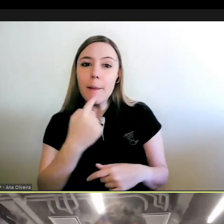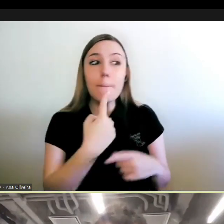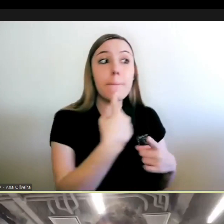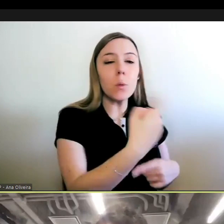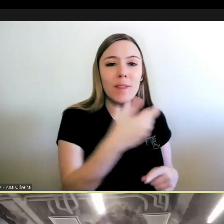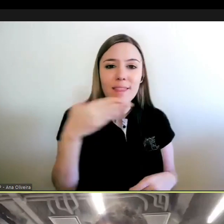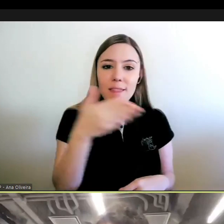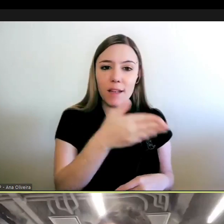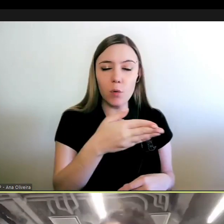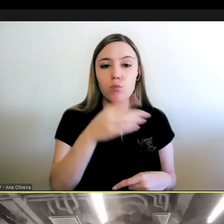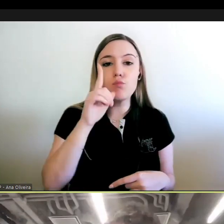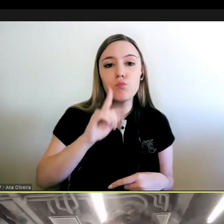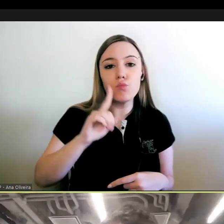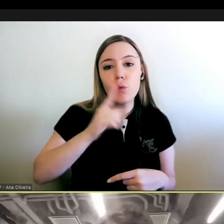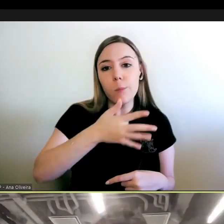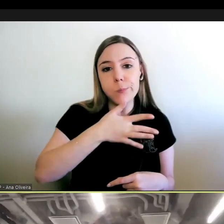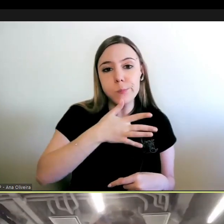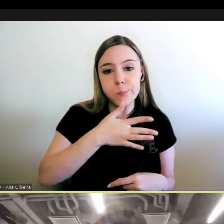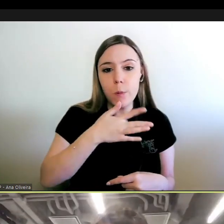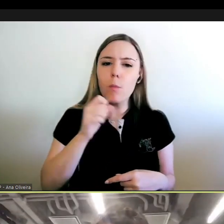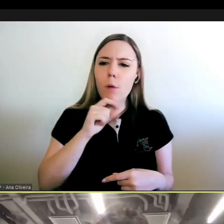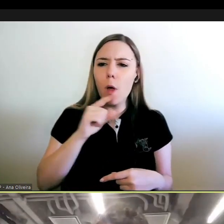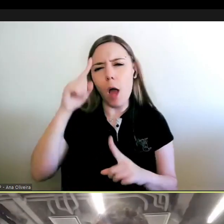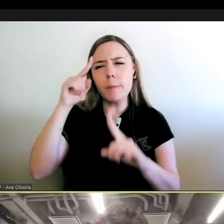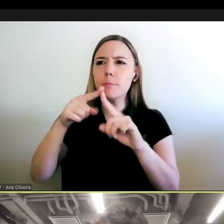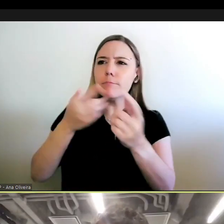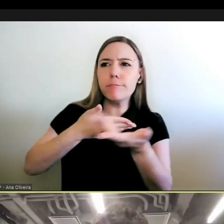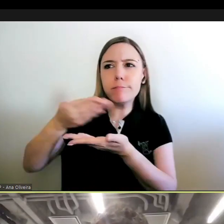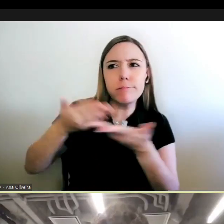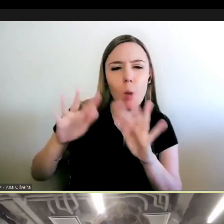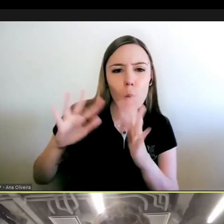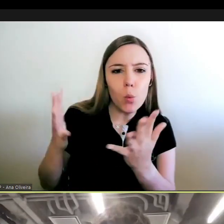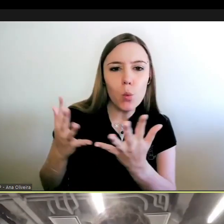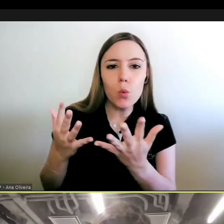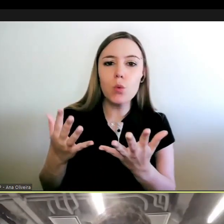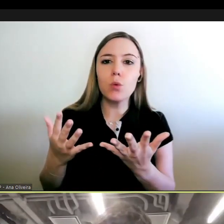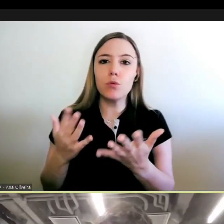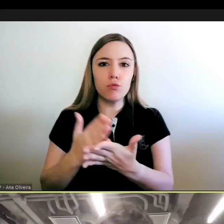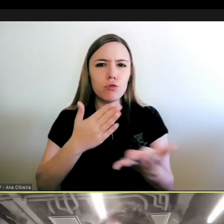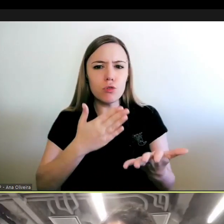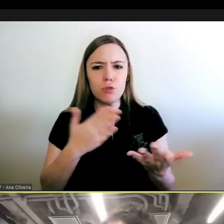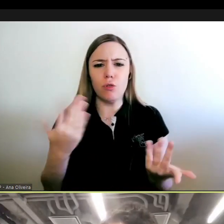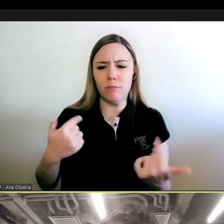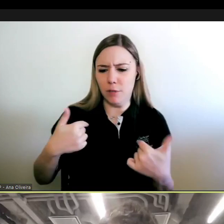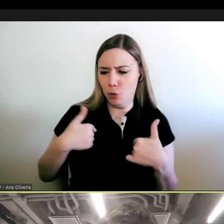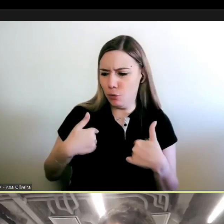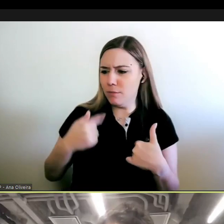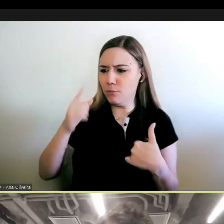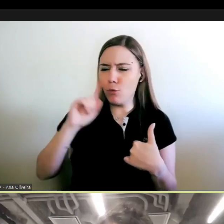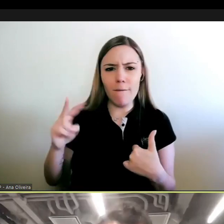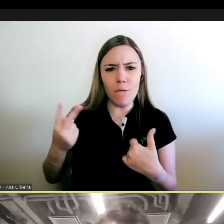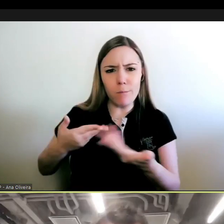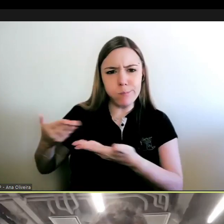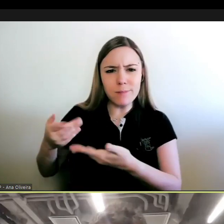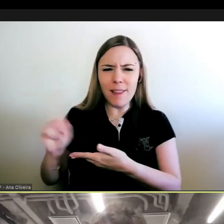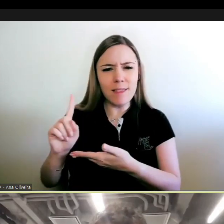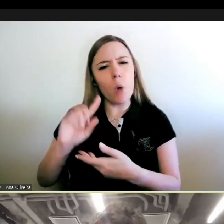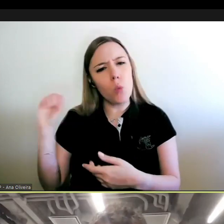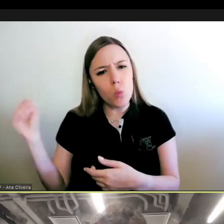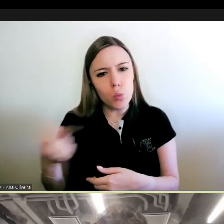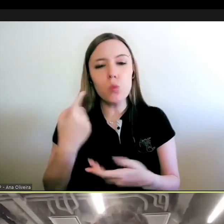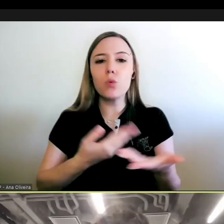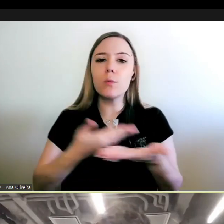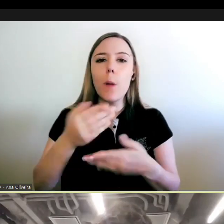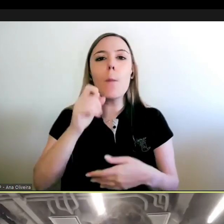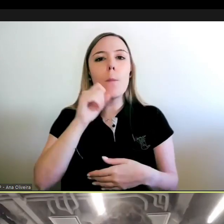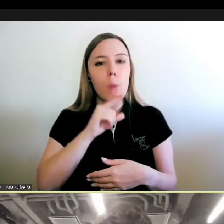isto possa ser uma conversa entre todos e não só entre o moderador e as duas convidadas. Avisar-vos também, ou dizer-vos